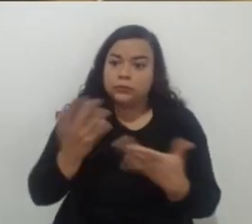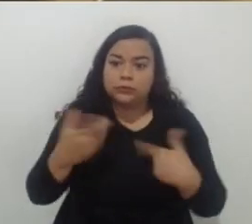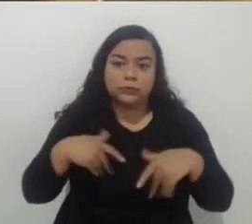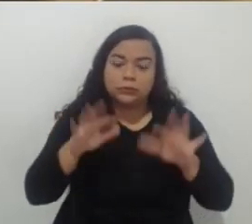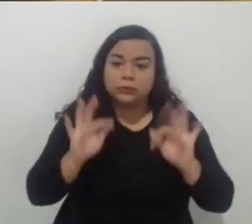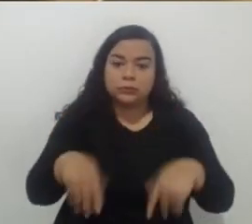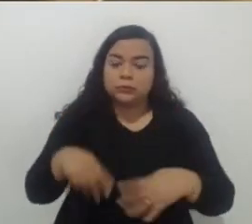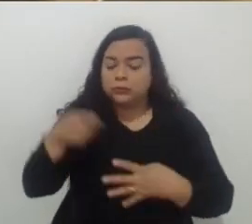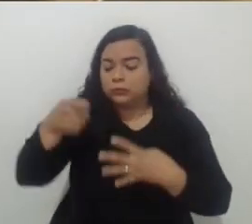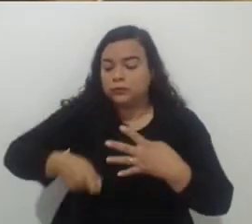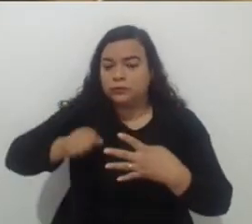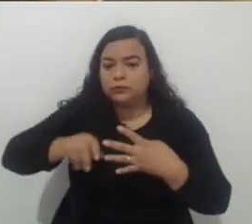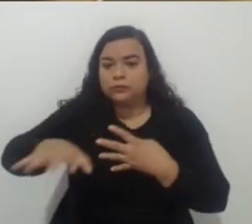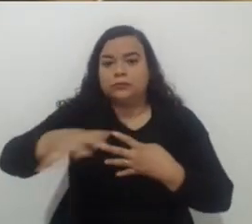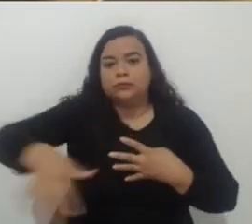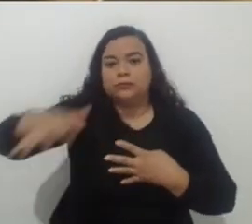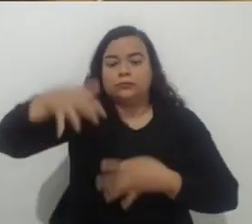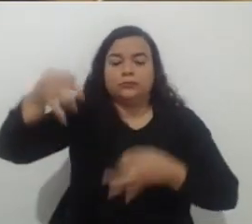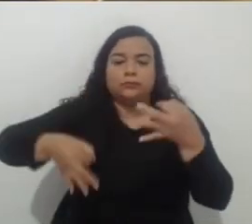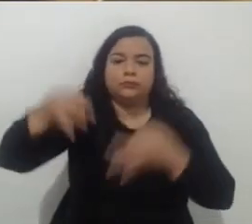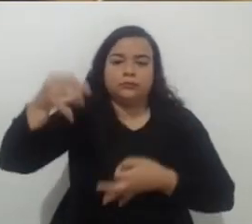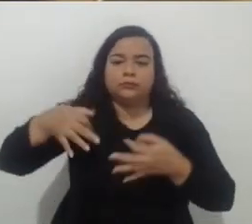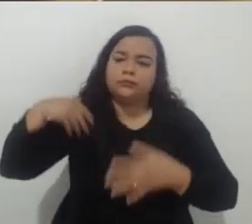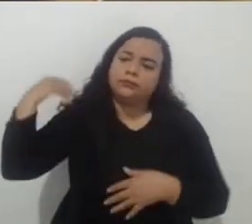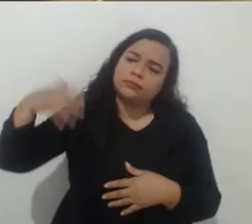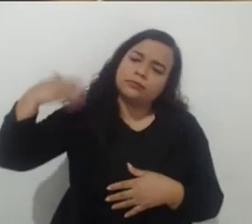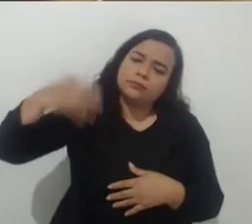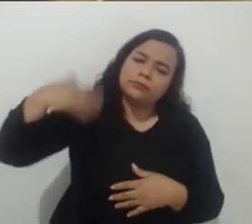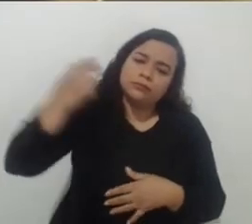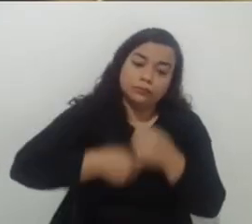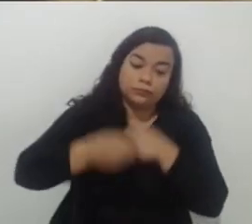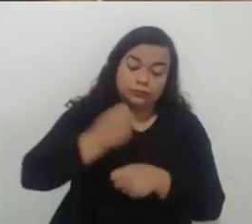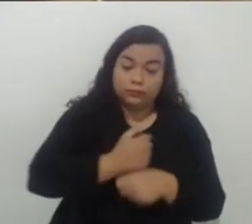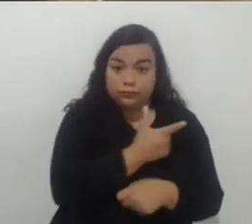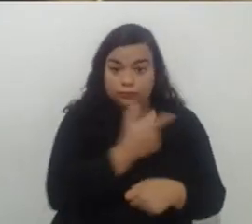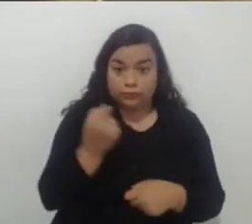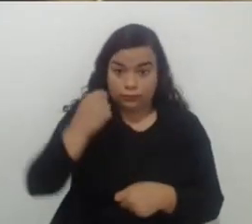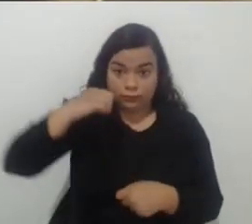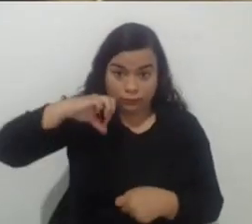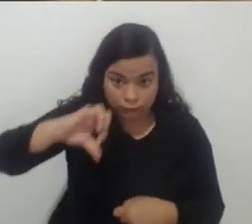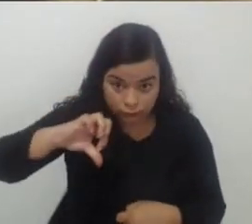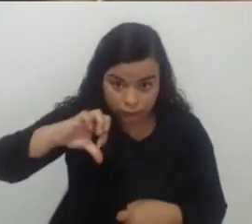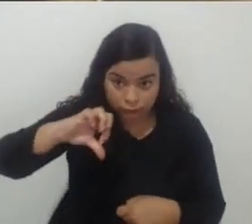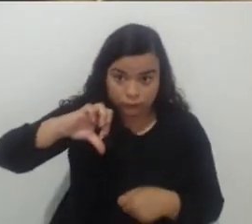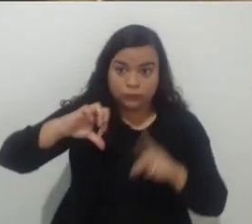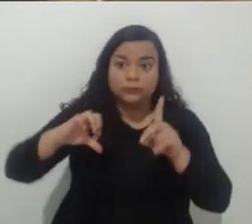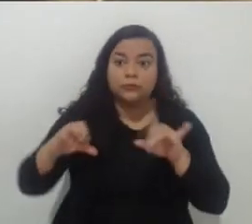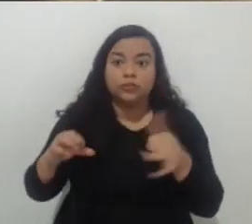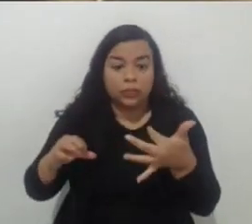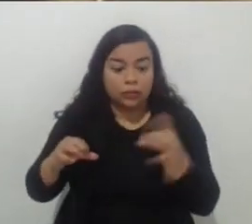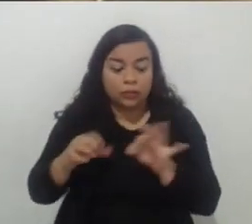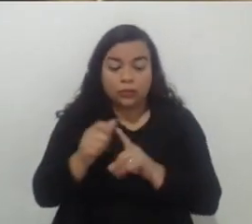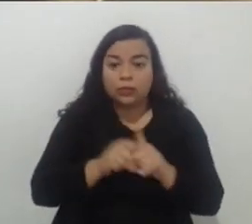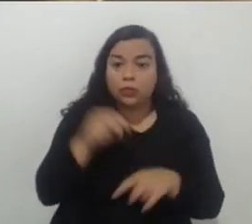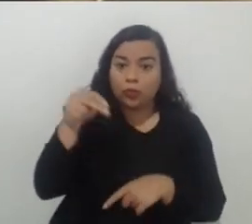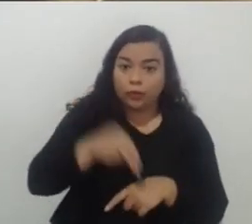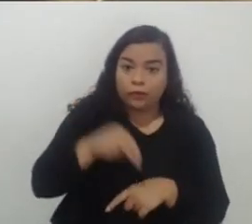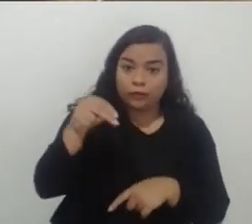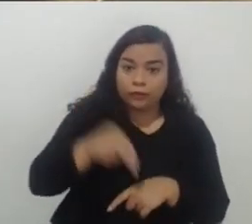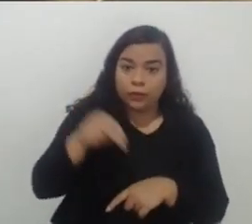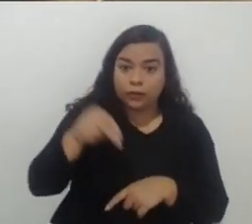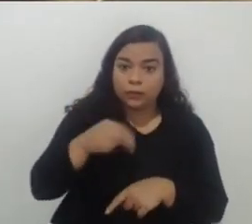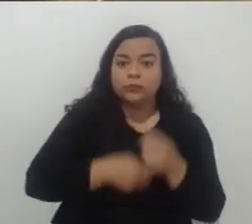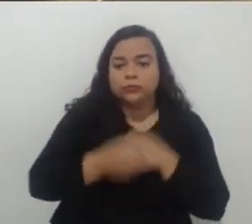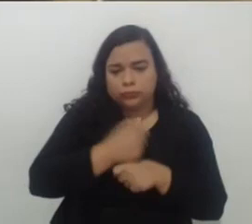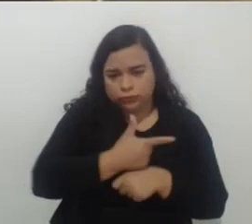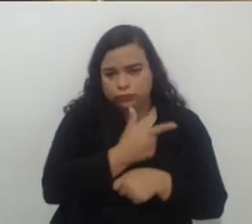jurisdicional daquele juízo. No ano de 2009, mais precisamente no dia 10 de novembro de 2009, a